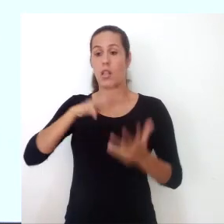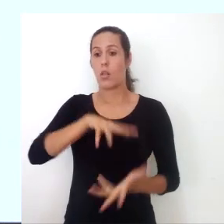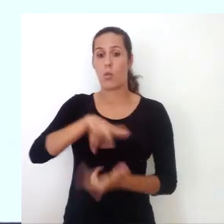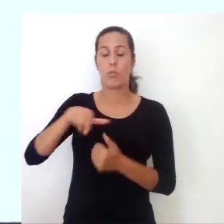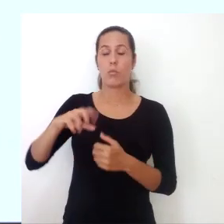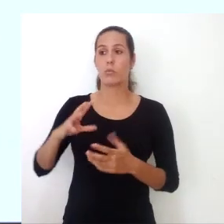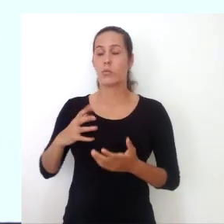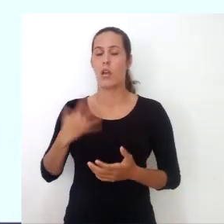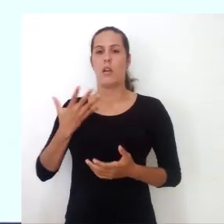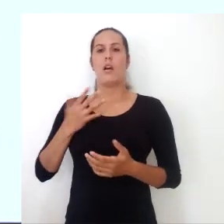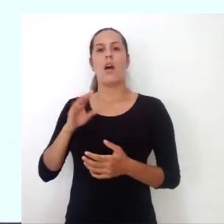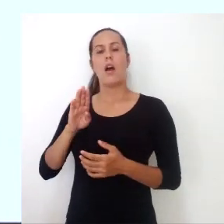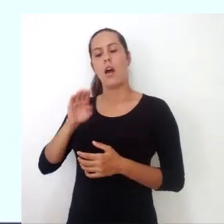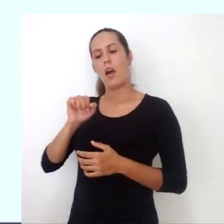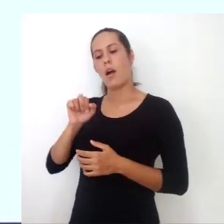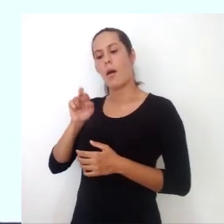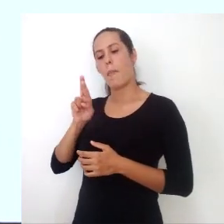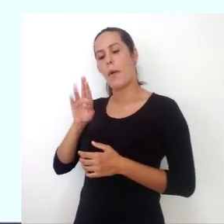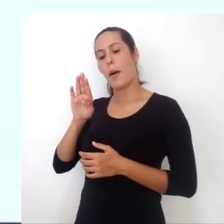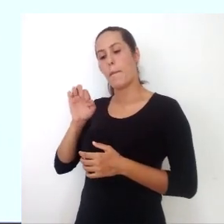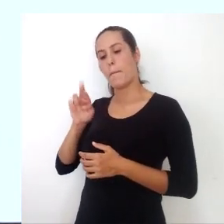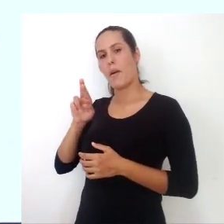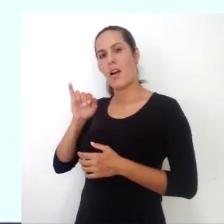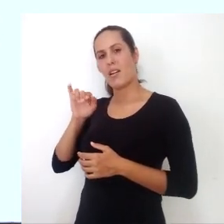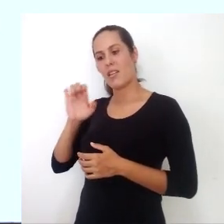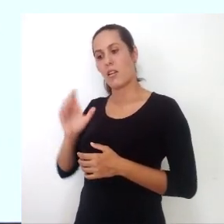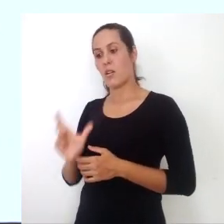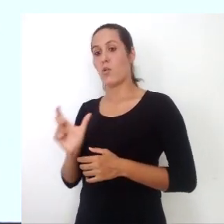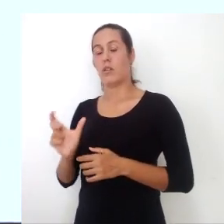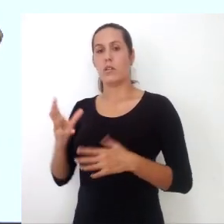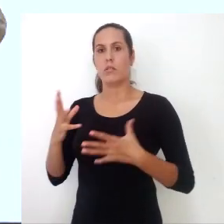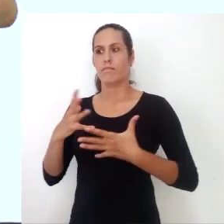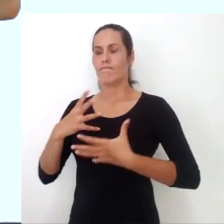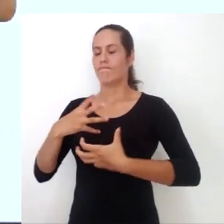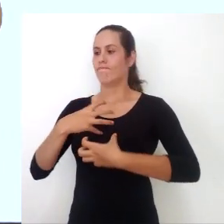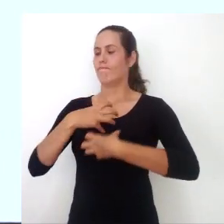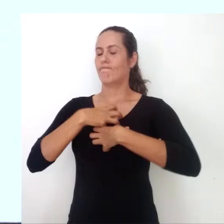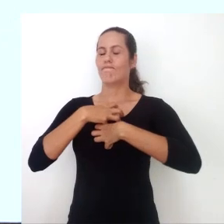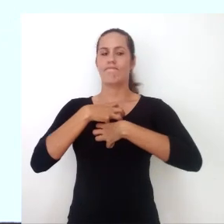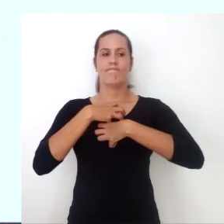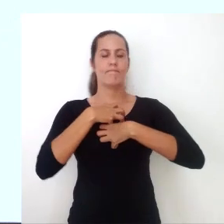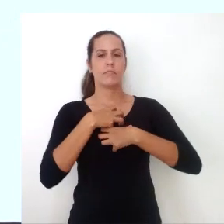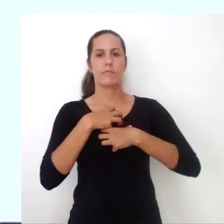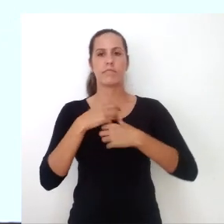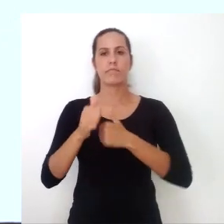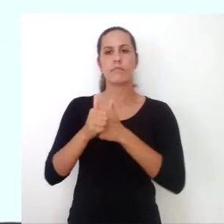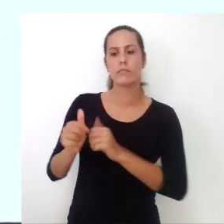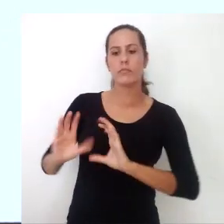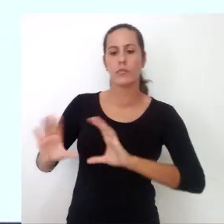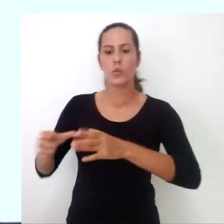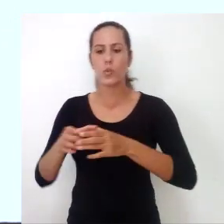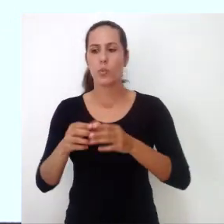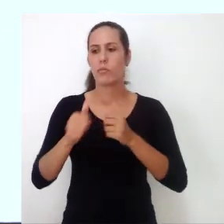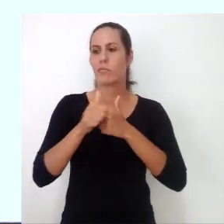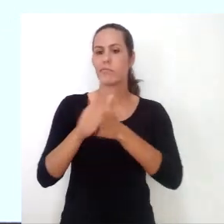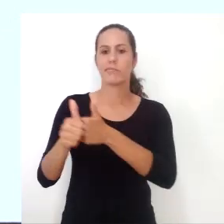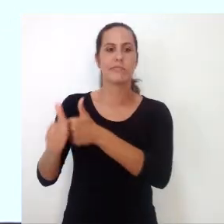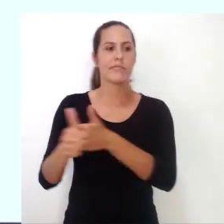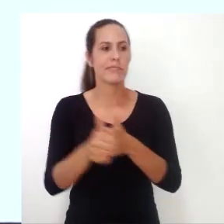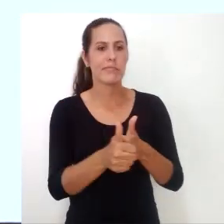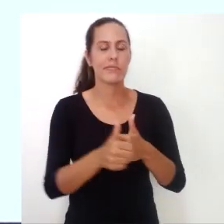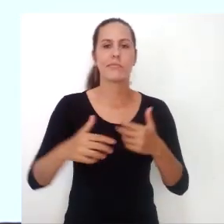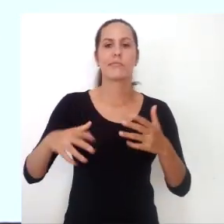do mundo, a barbárie, a crueldade, a guerra, a perseguição às minorias, que